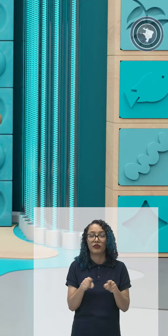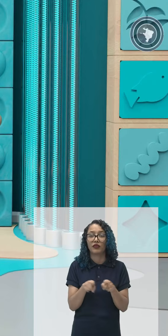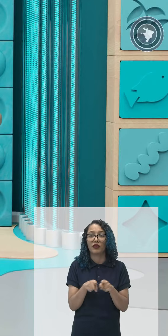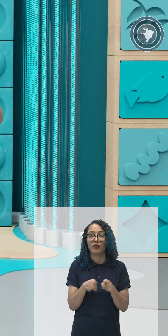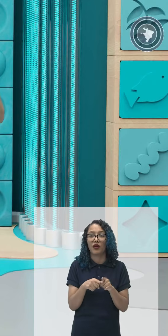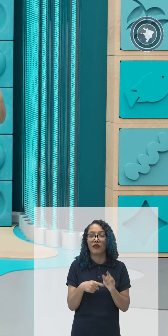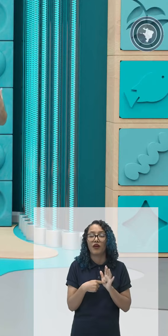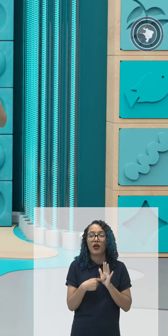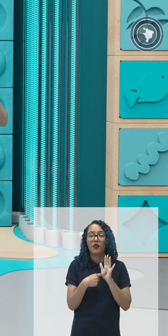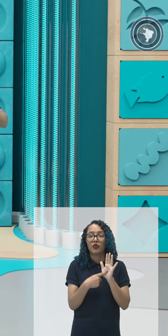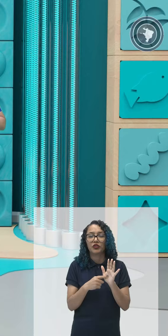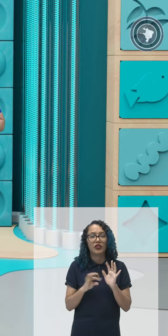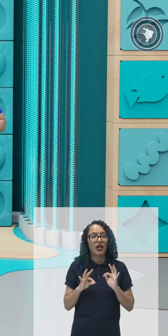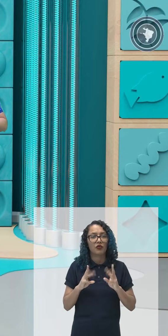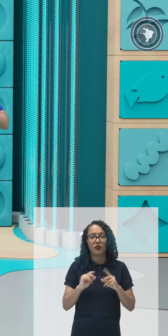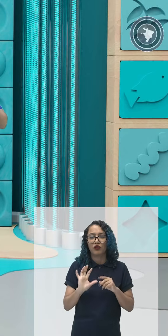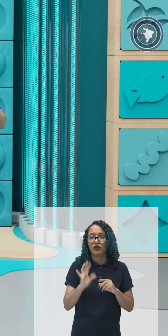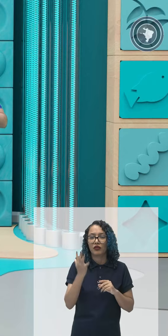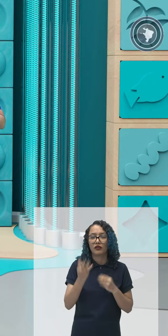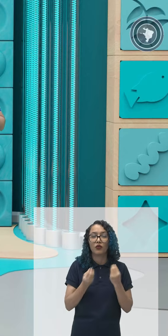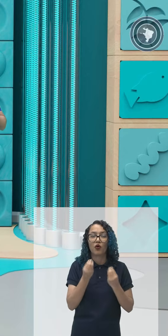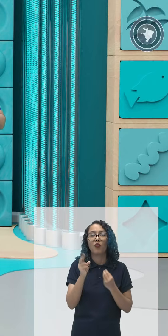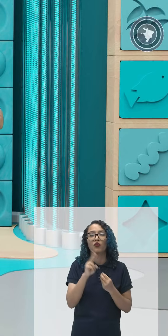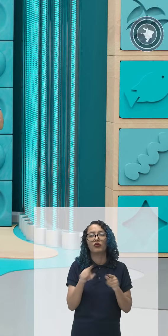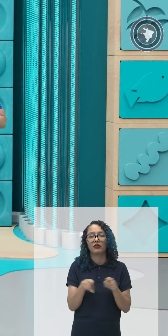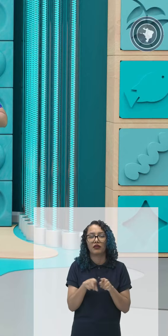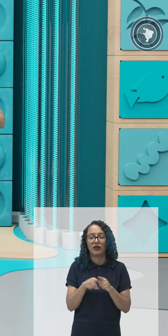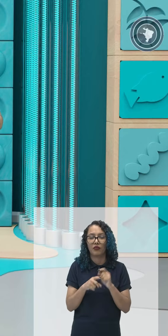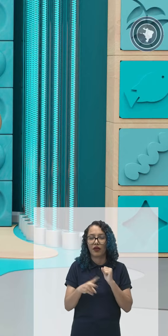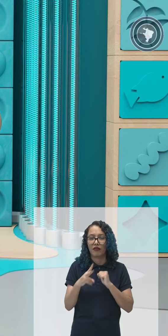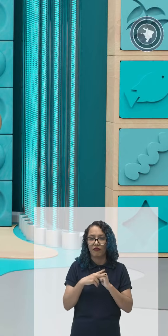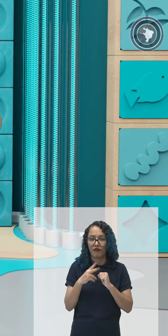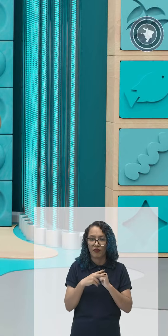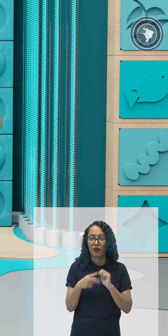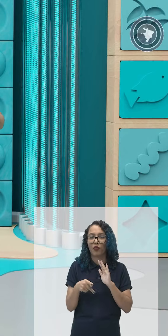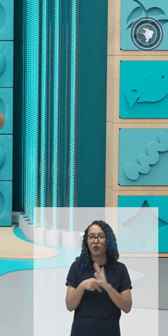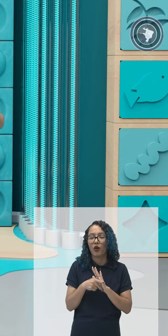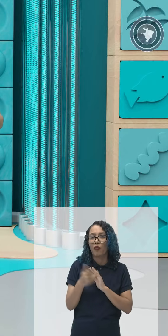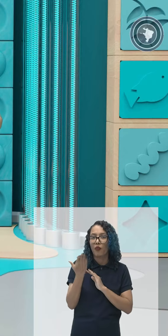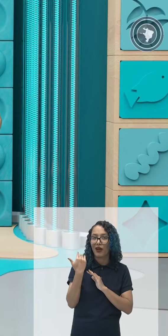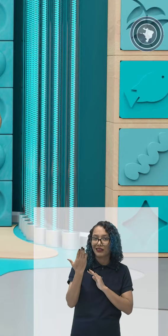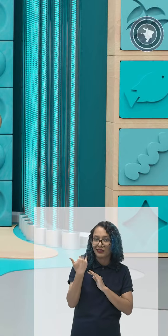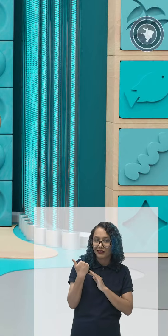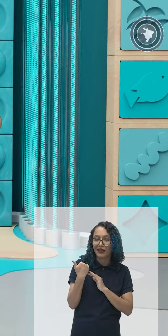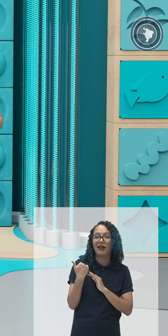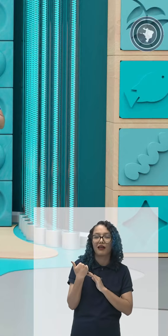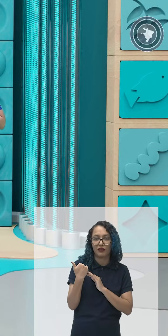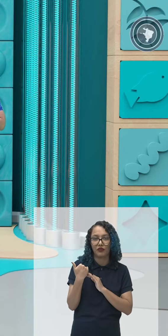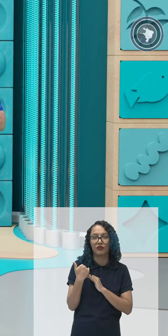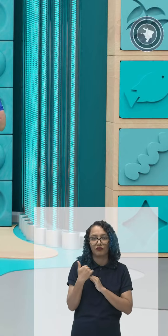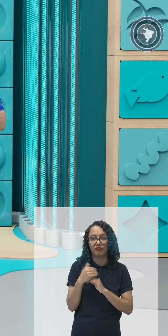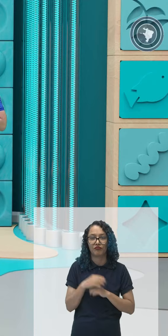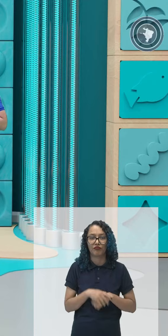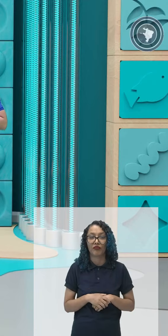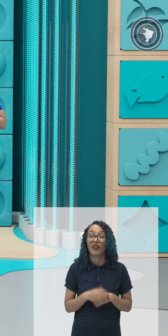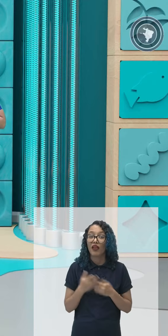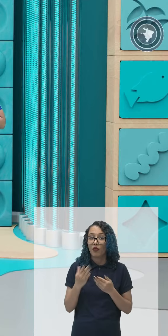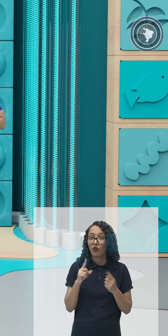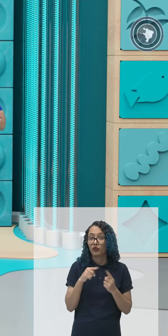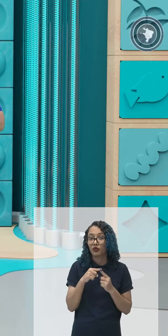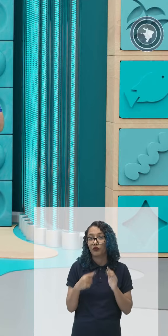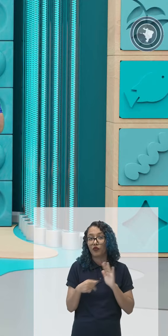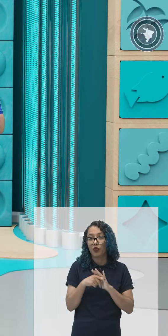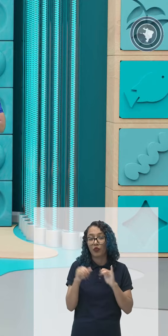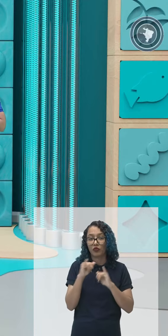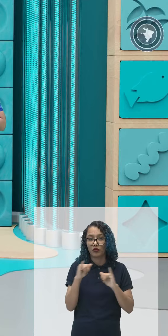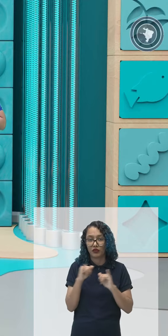para a gente tudo o que aconteceu por meio do uso dos verbos ali no pretérito. Então, percebe que a notícia tem essa função de informar,